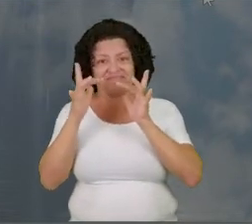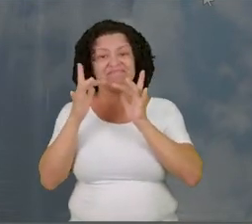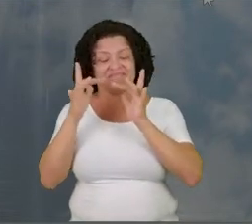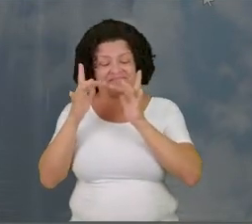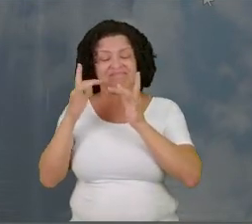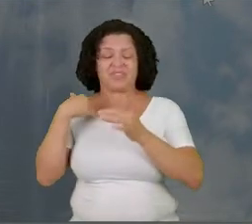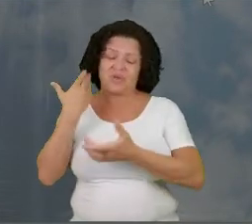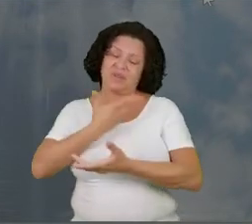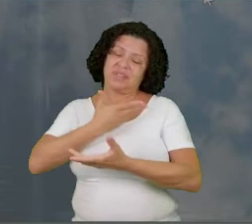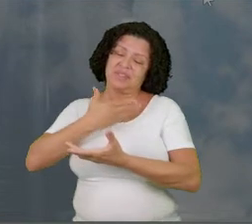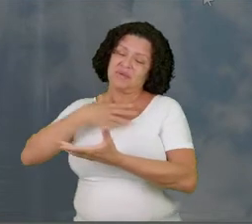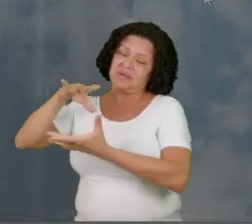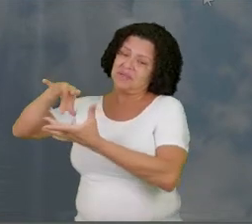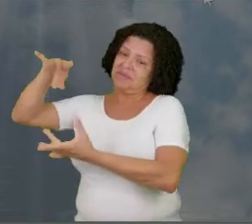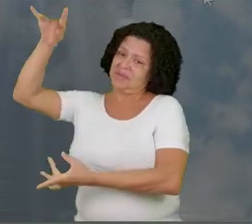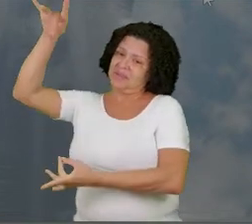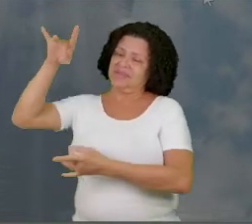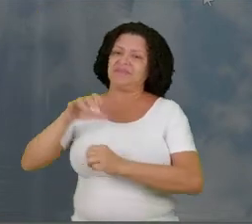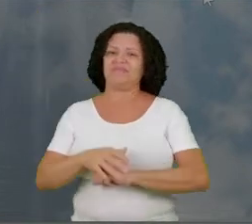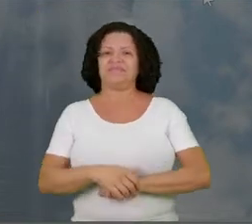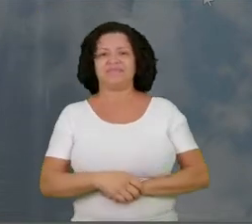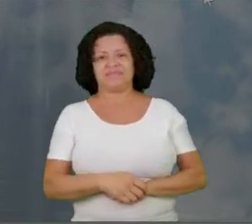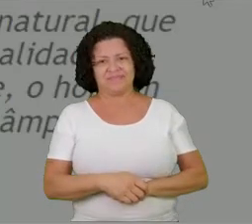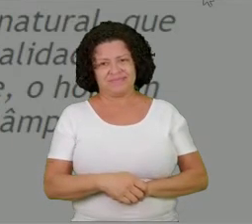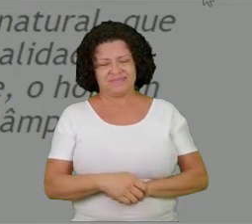os nossos amigos espirituais.